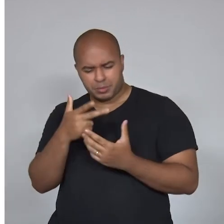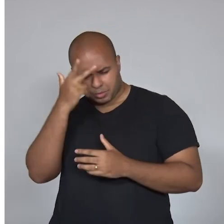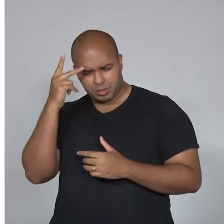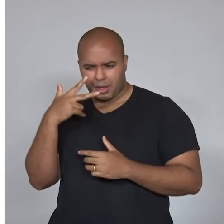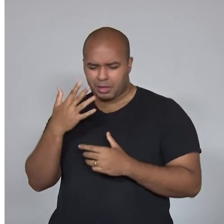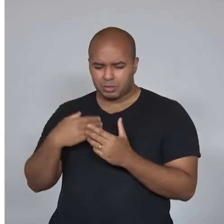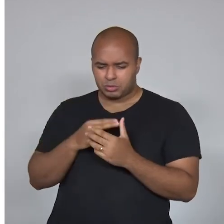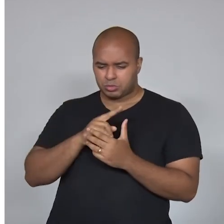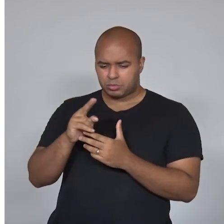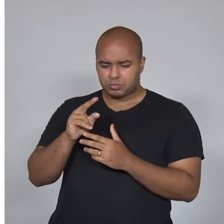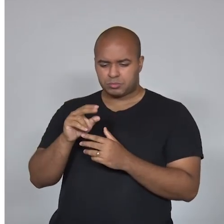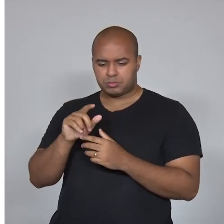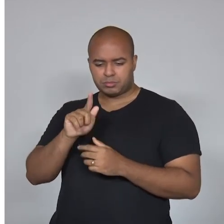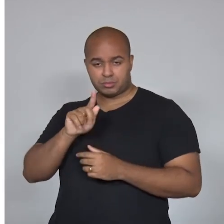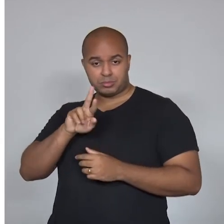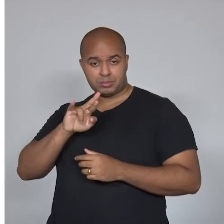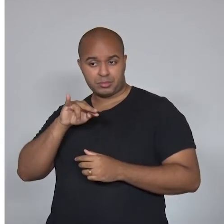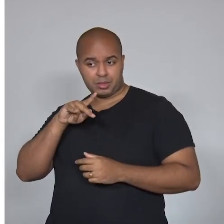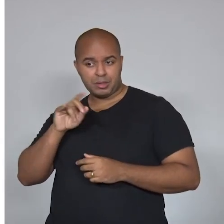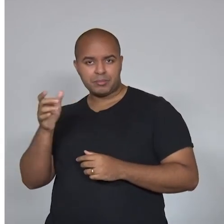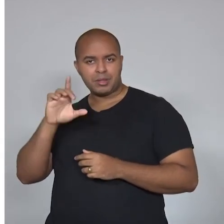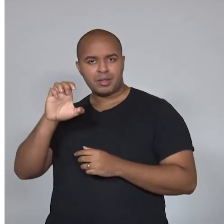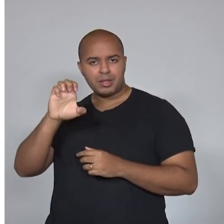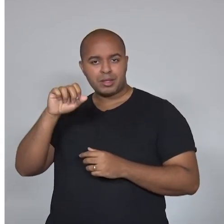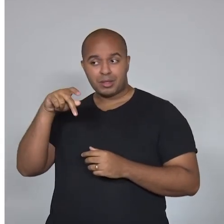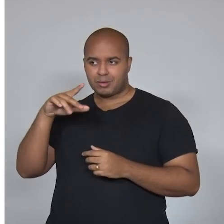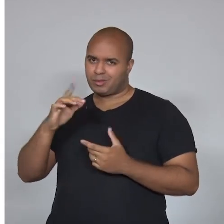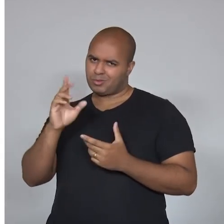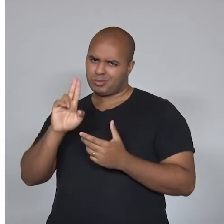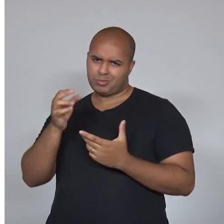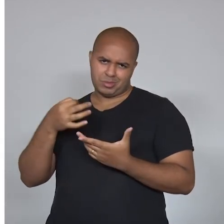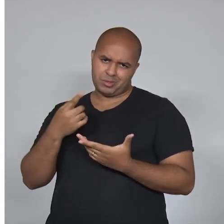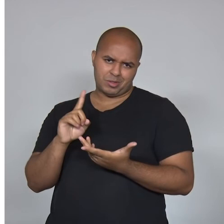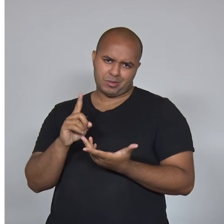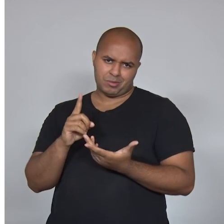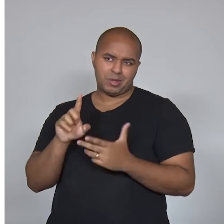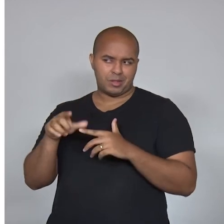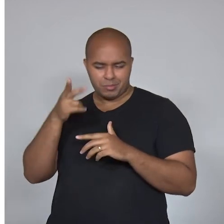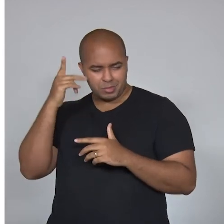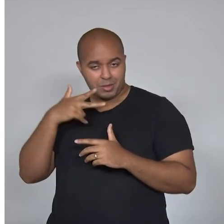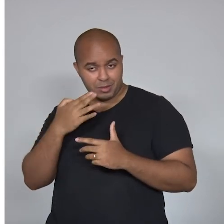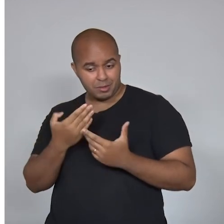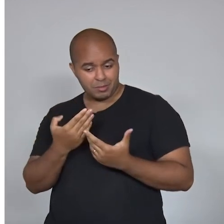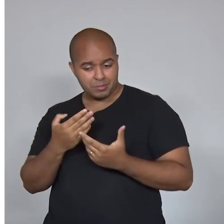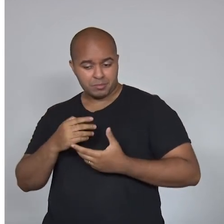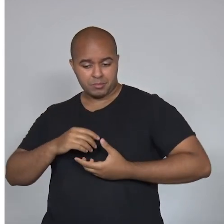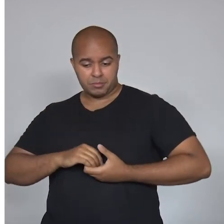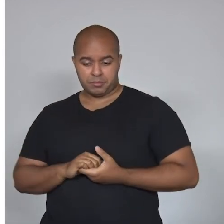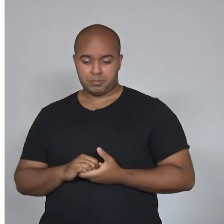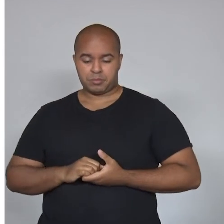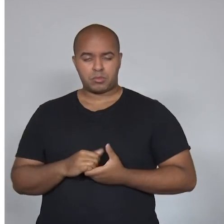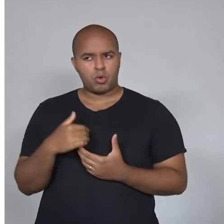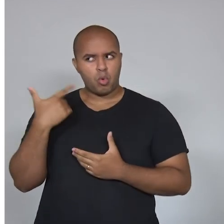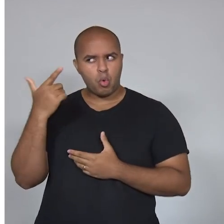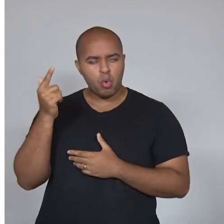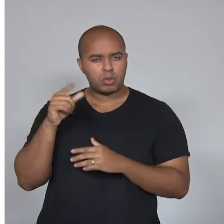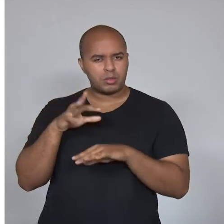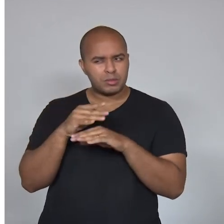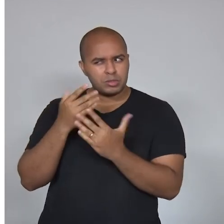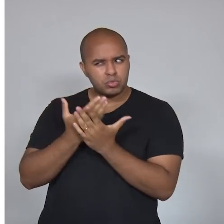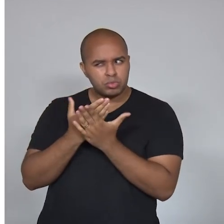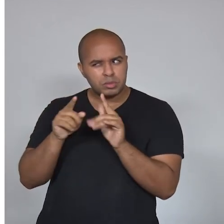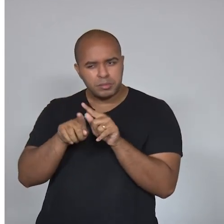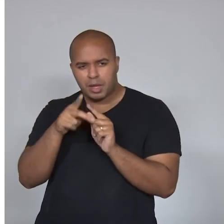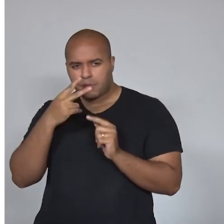ao nome incorreto de gripe espanhola. Era assim que a influenza era chamada, gripe espanhola. Outra teoria